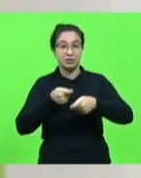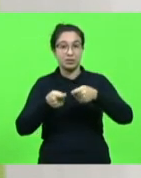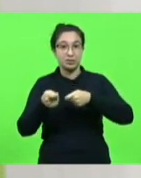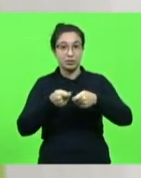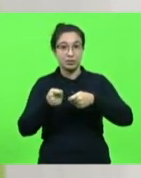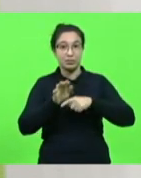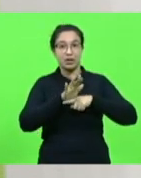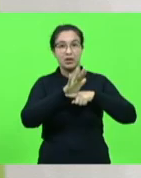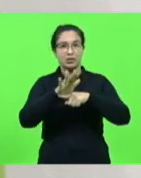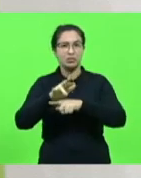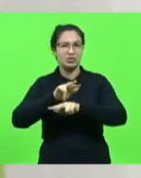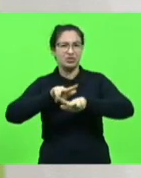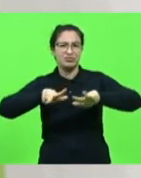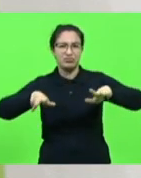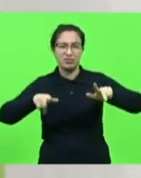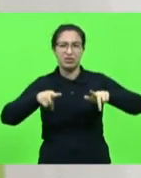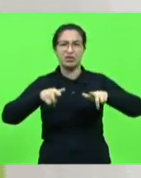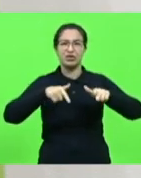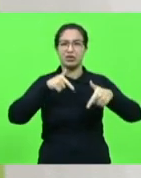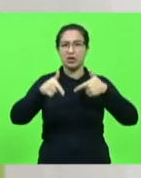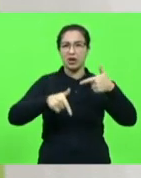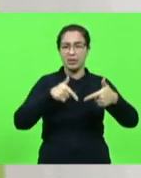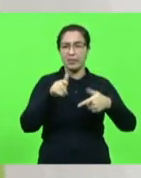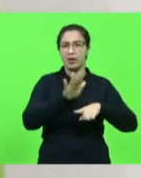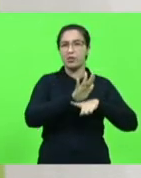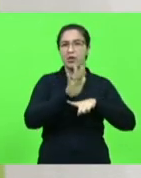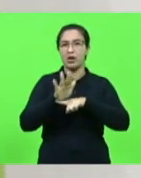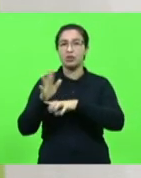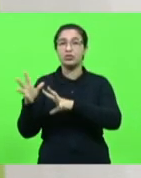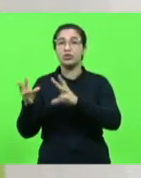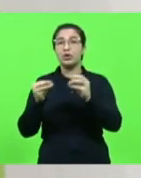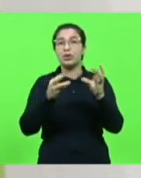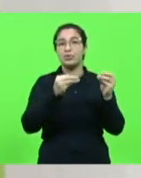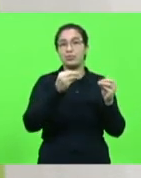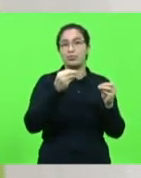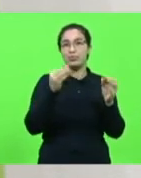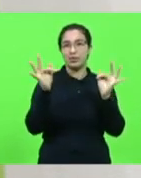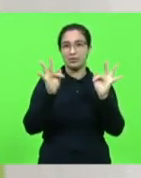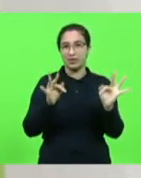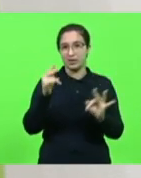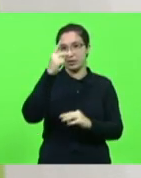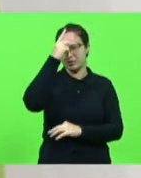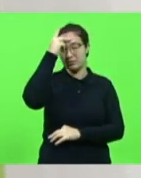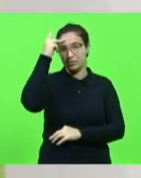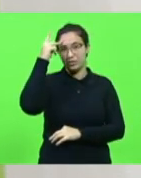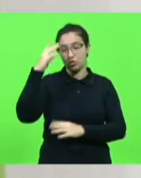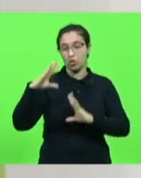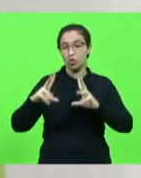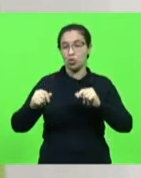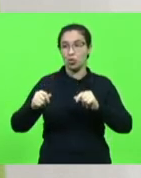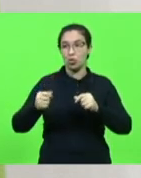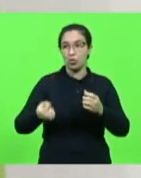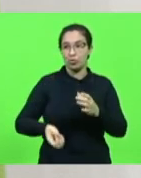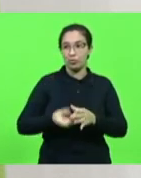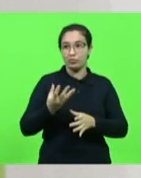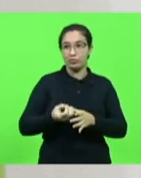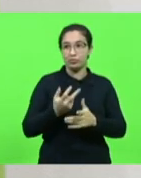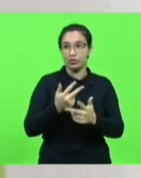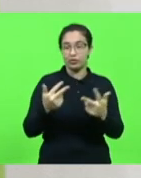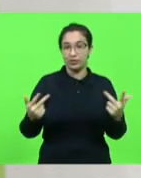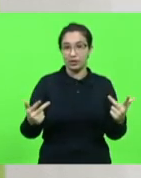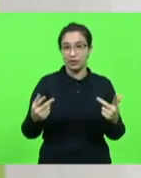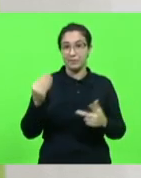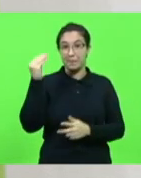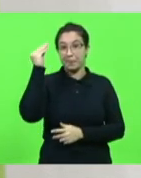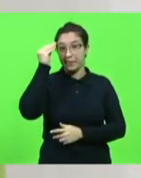milhares e milhares de empregos, promovendo a felicidade de milhões de pessoas aqui no nosso estado, por toda a cadeia produtiva, essa experiência começa